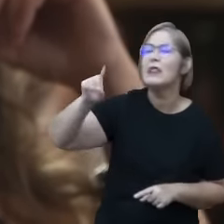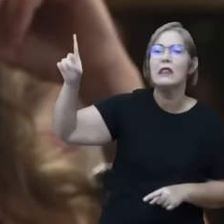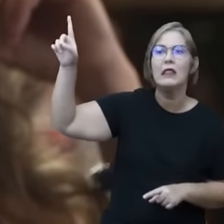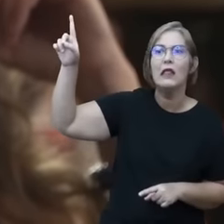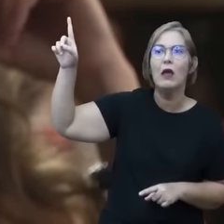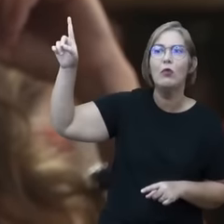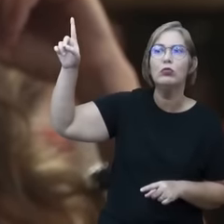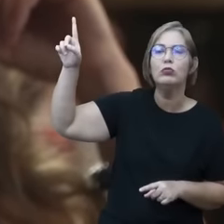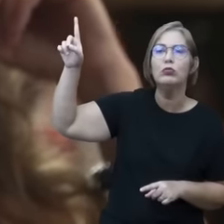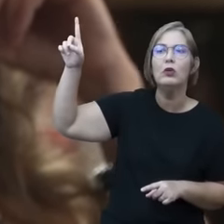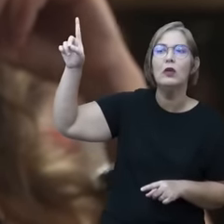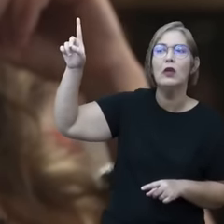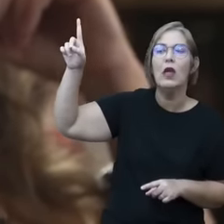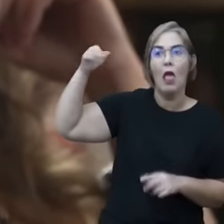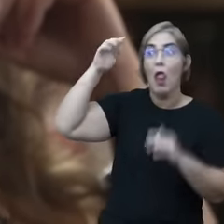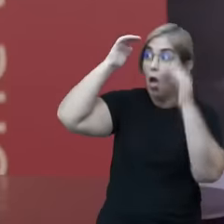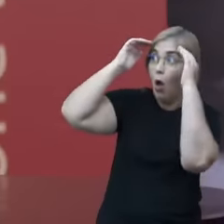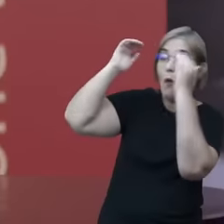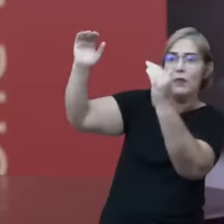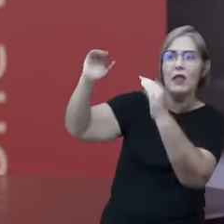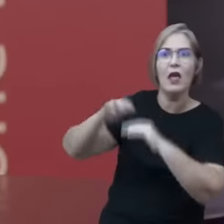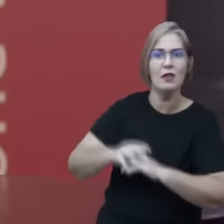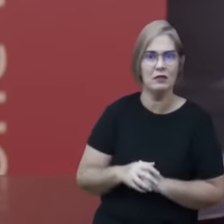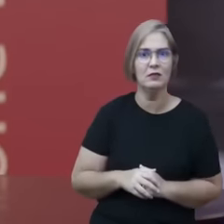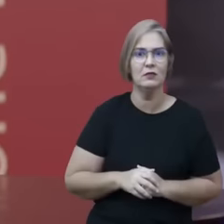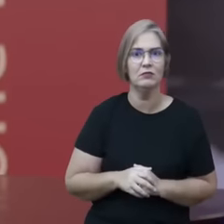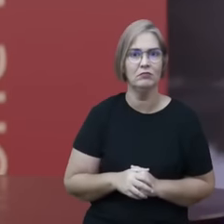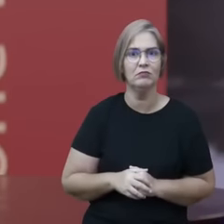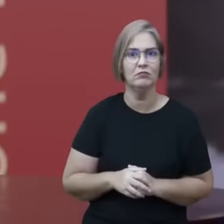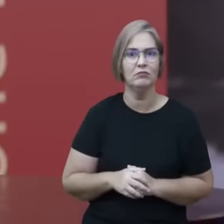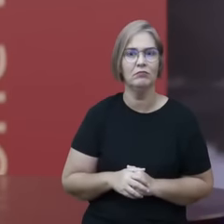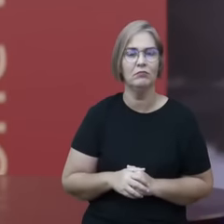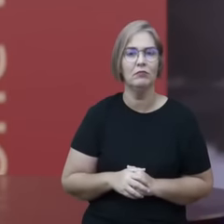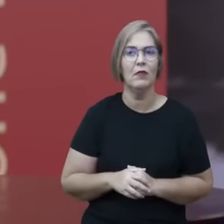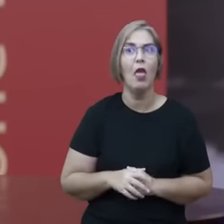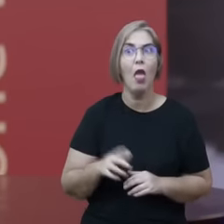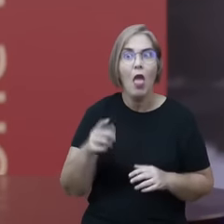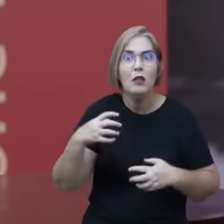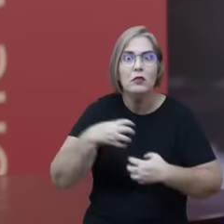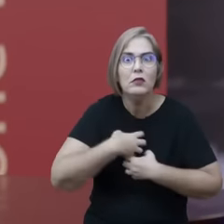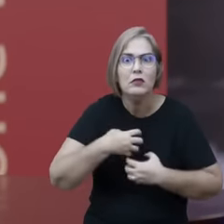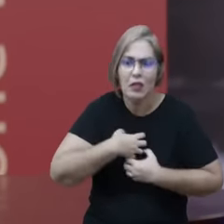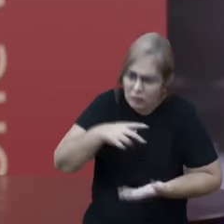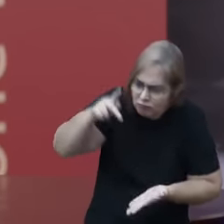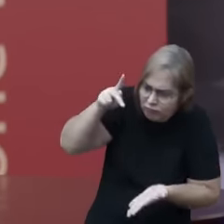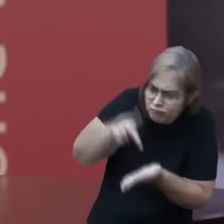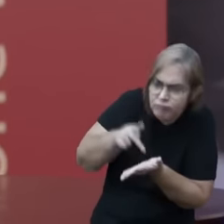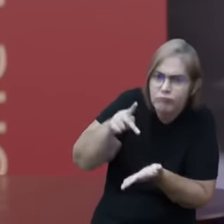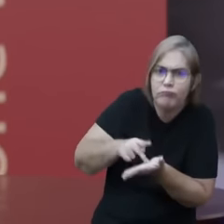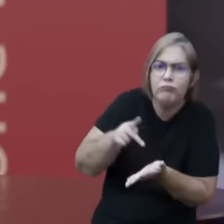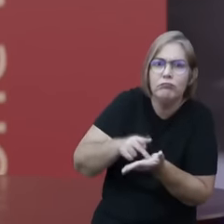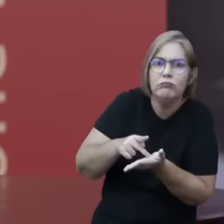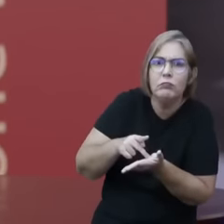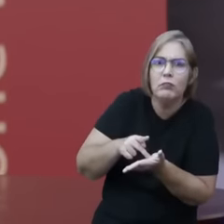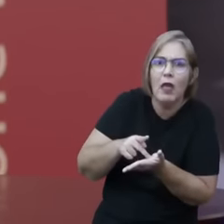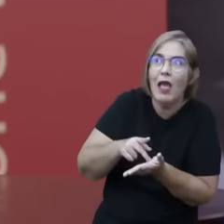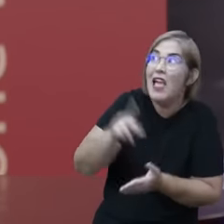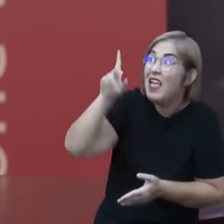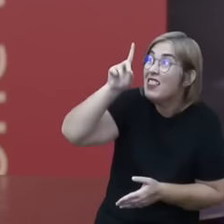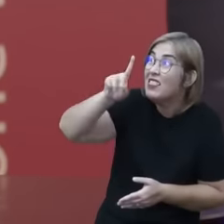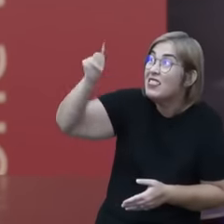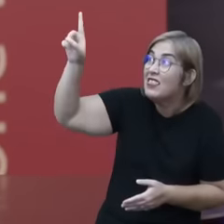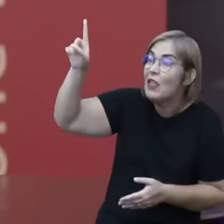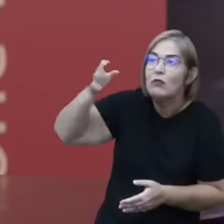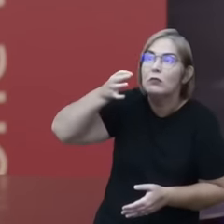categorias. A demonstração da racional da existência de Deus não é suficiente para realizar o